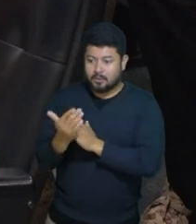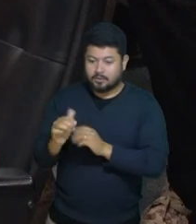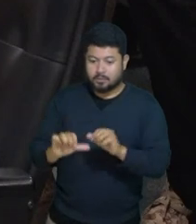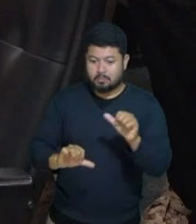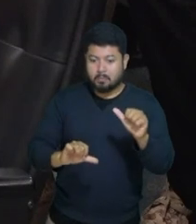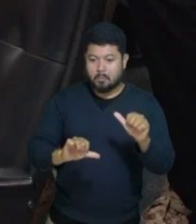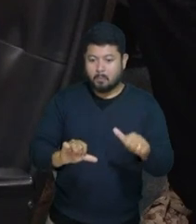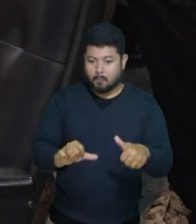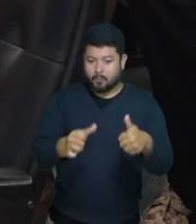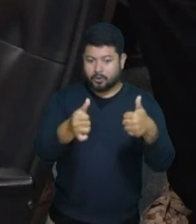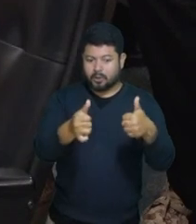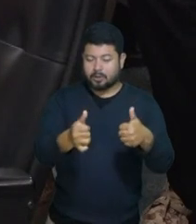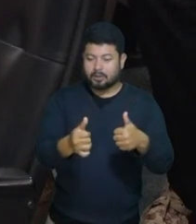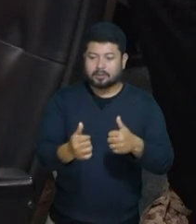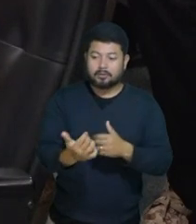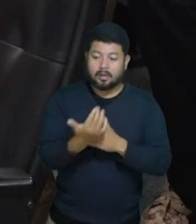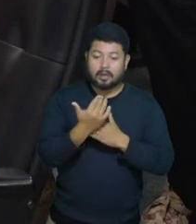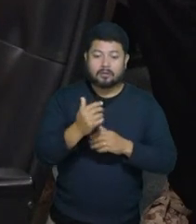que elas também têm